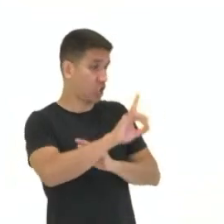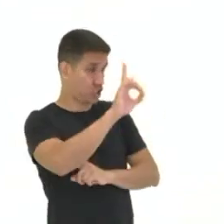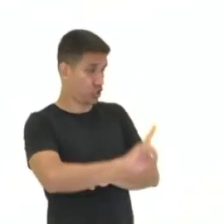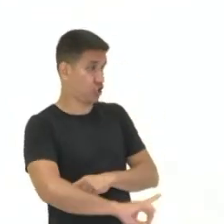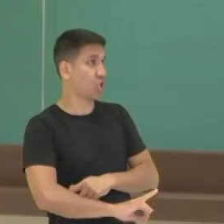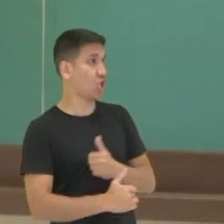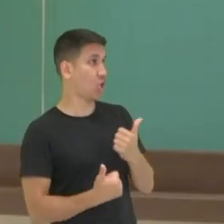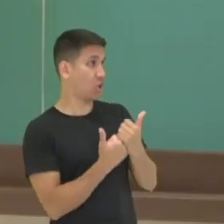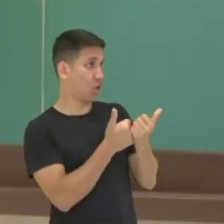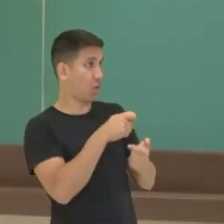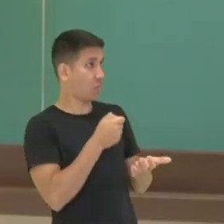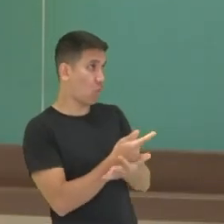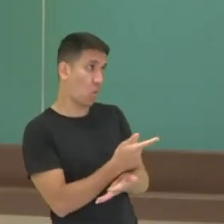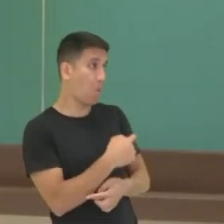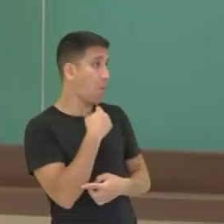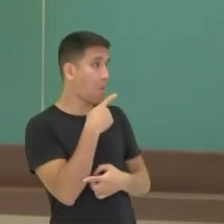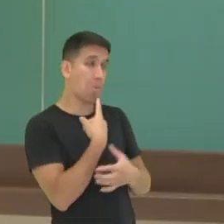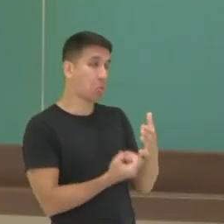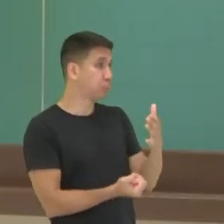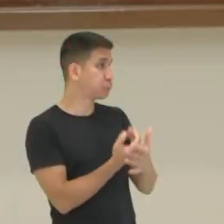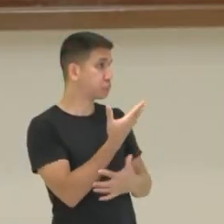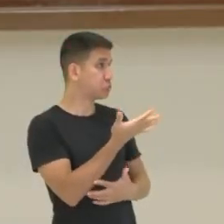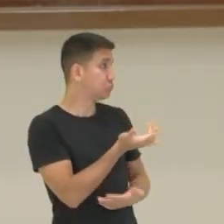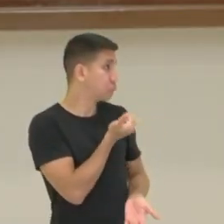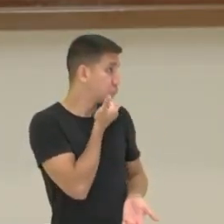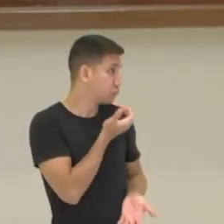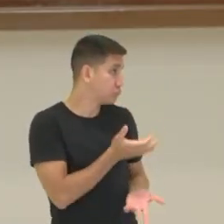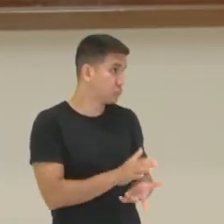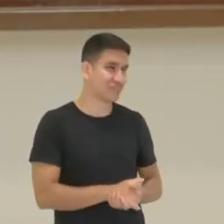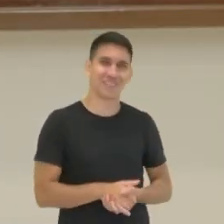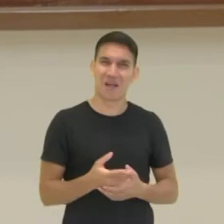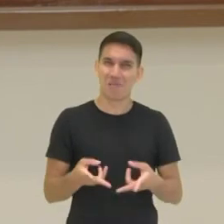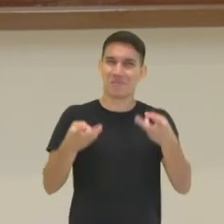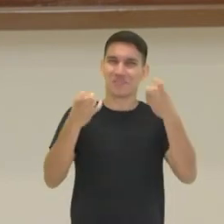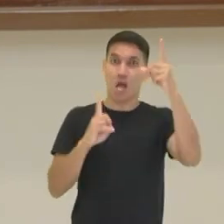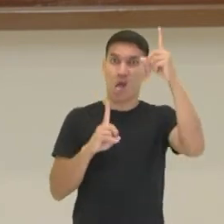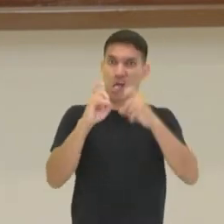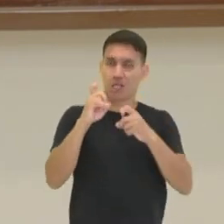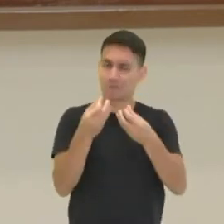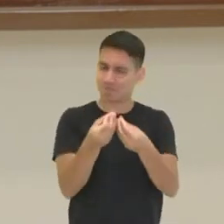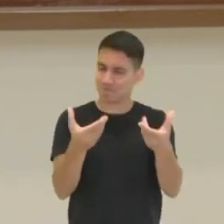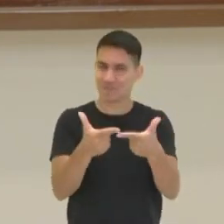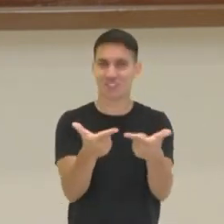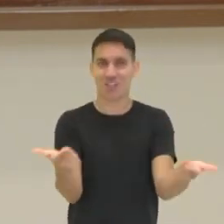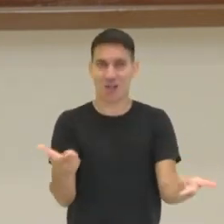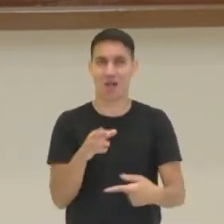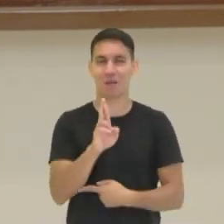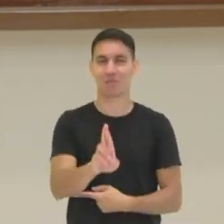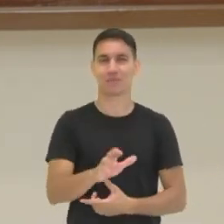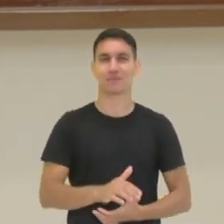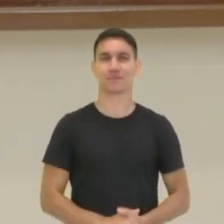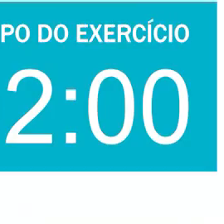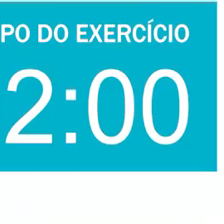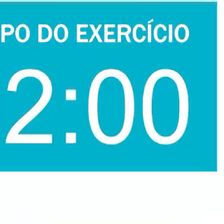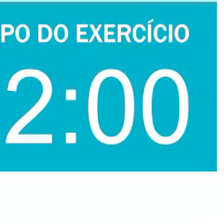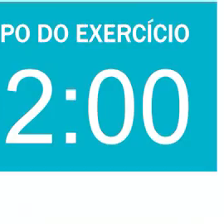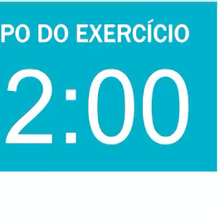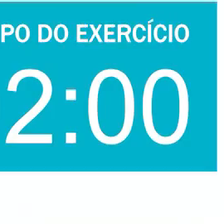inventado, senhor. Né? Então observem ali as expressões faciais dos personagens e boa sorte para responder essa questão.